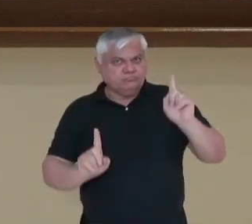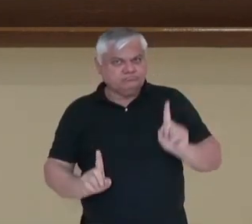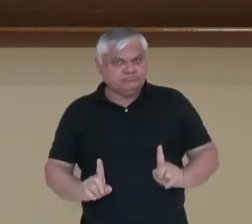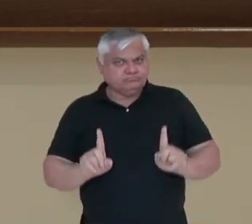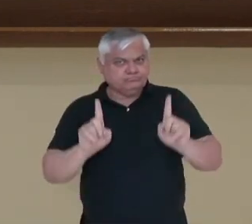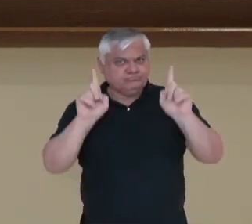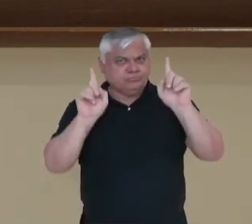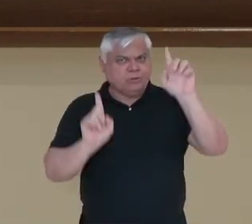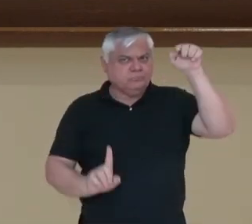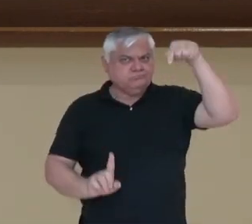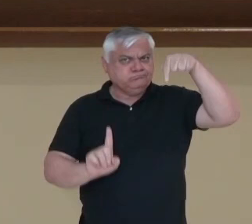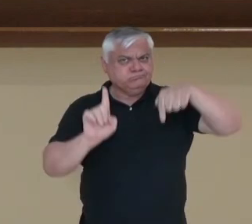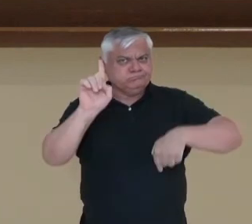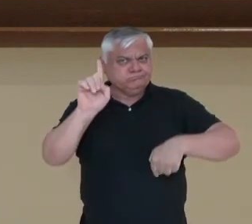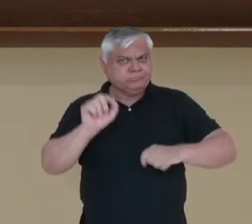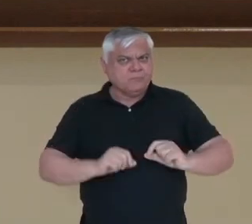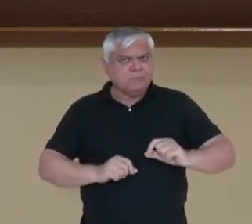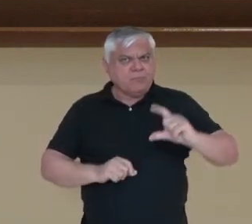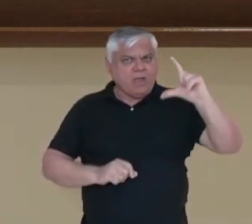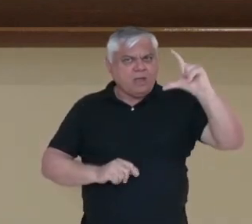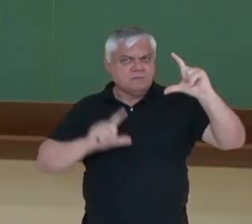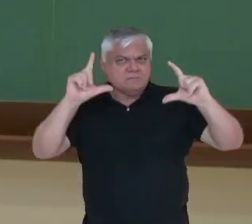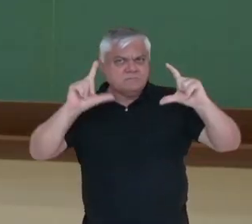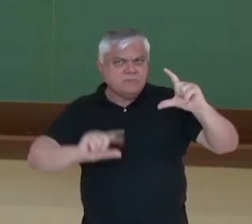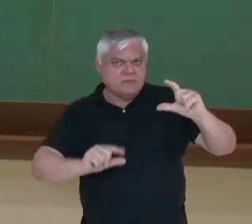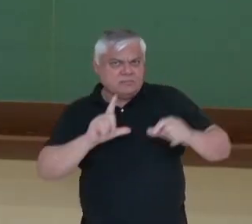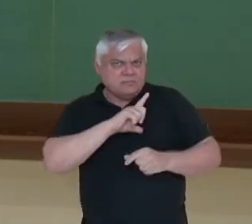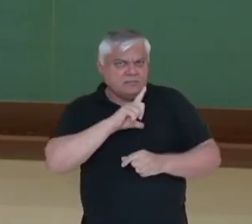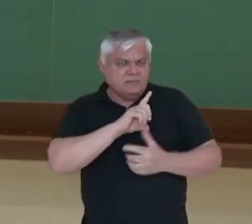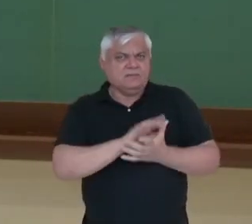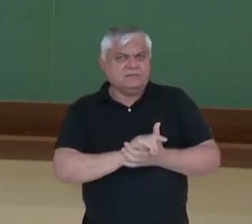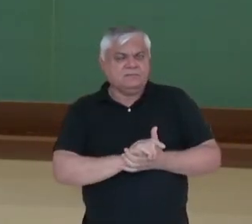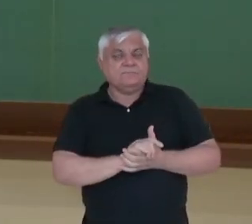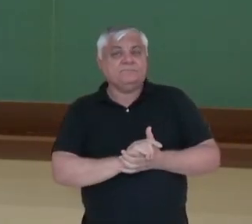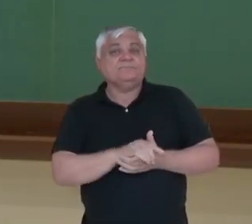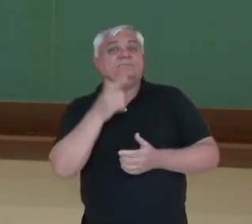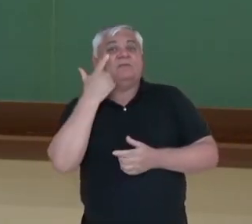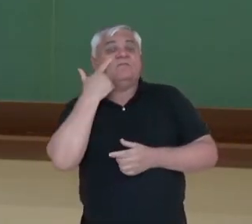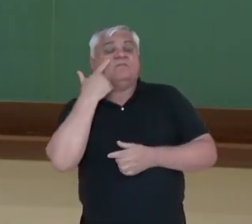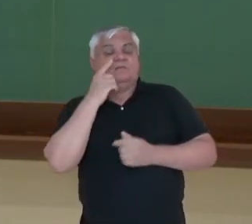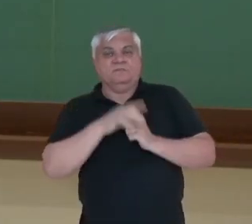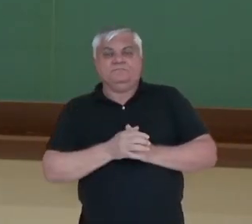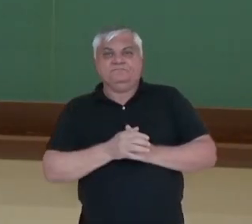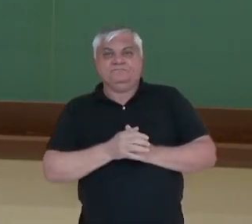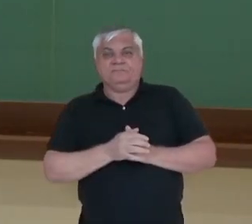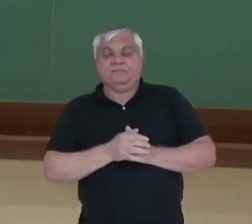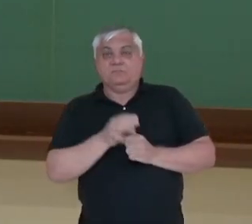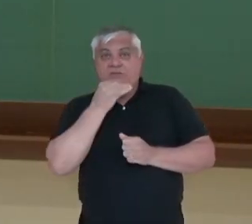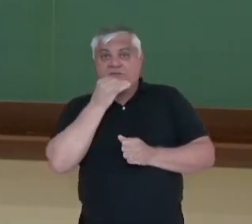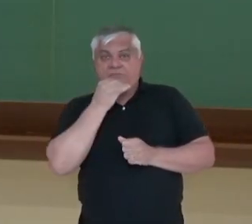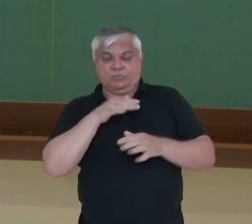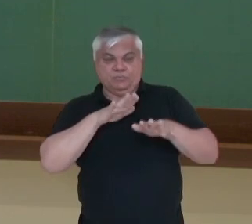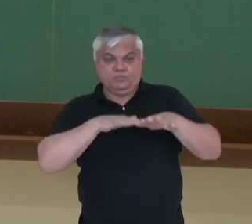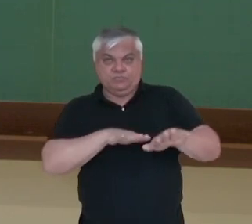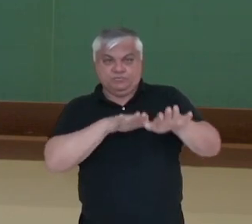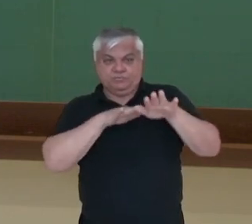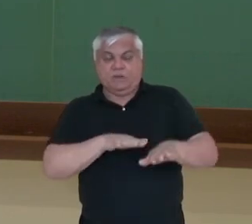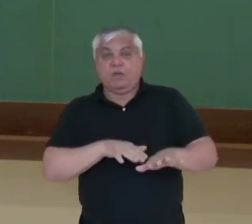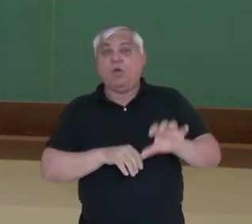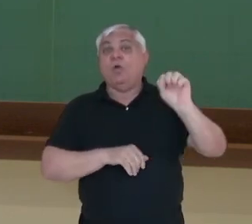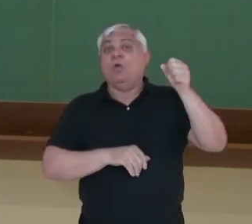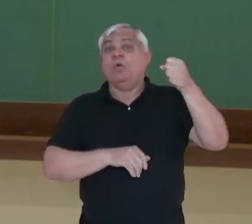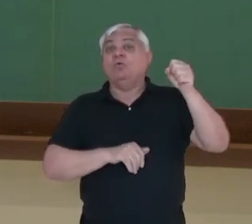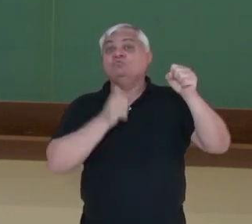inversamente proporcionais. Veja, nós temos aqui que para fazer um determinado serviço, 8